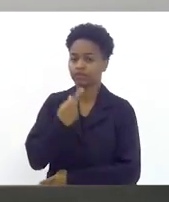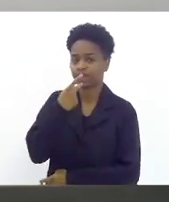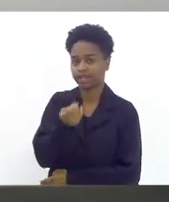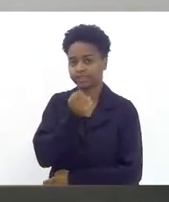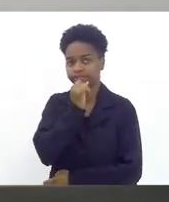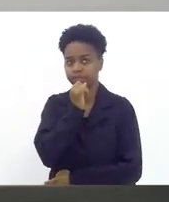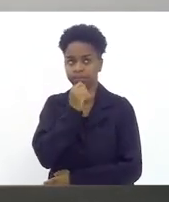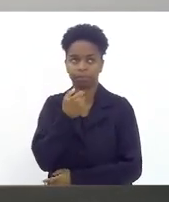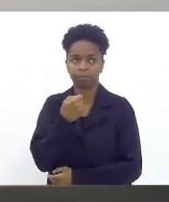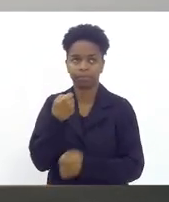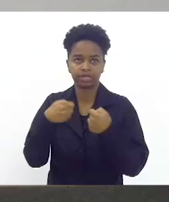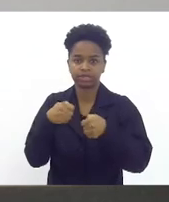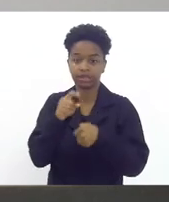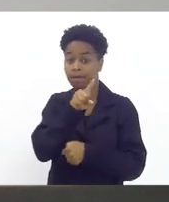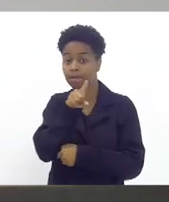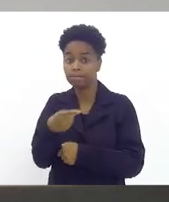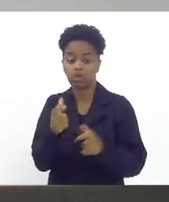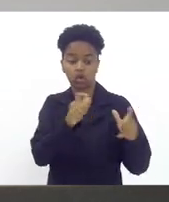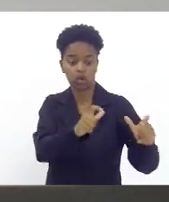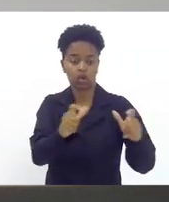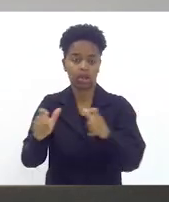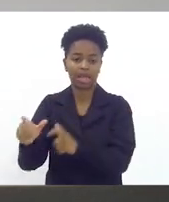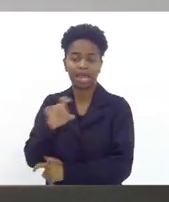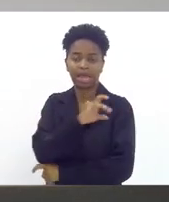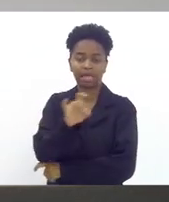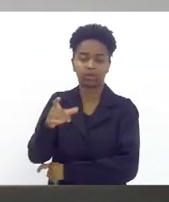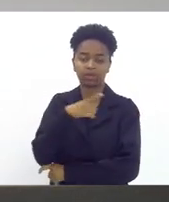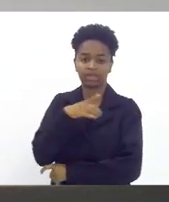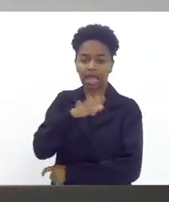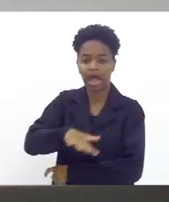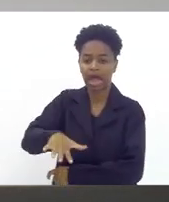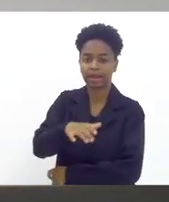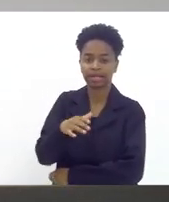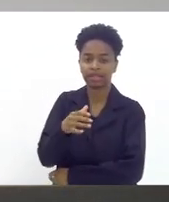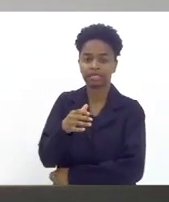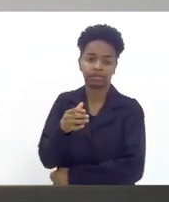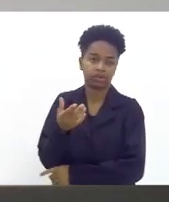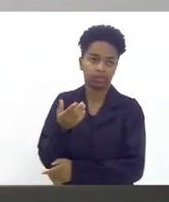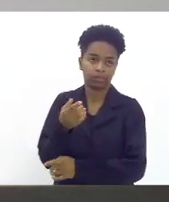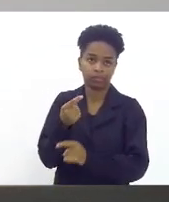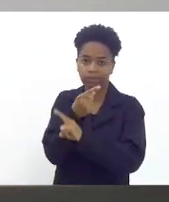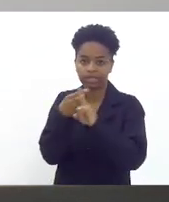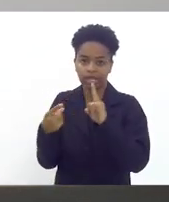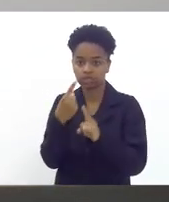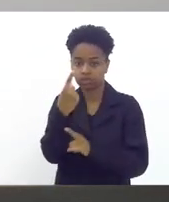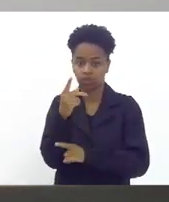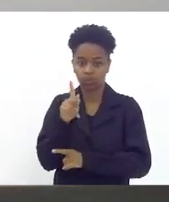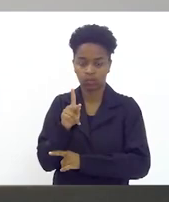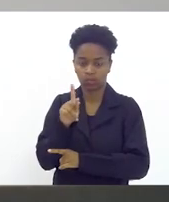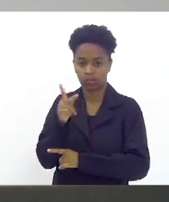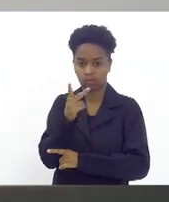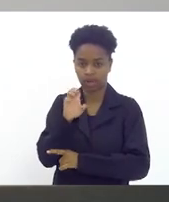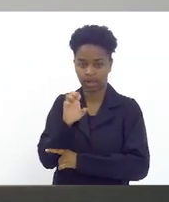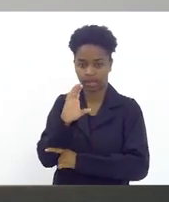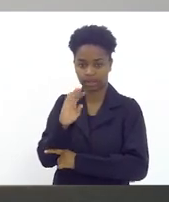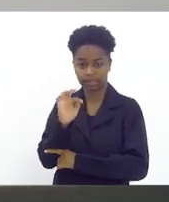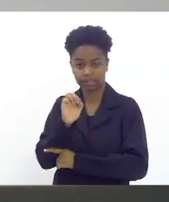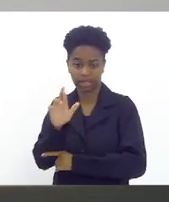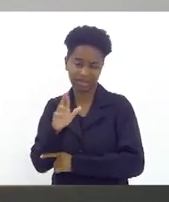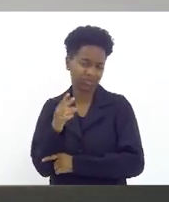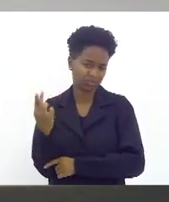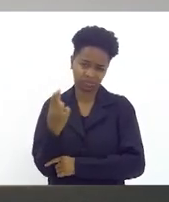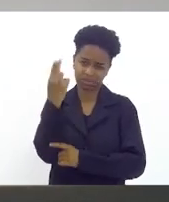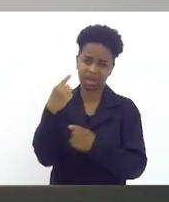mais de mil propriedades onde cada uma tem uma área de meia que tá isso se torna inviável em termos de logística para uma empresa